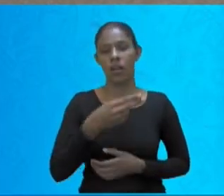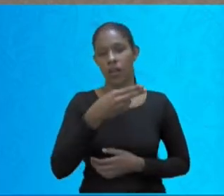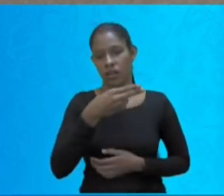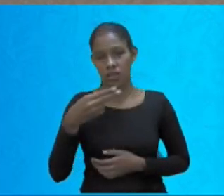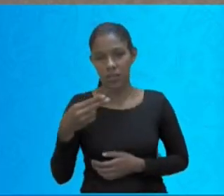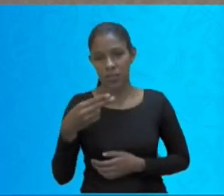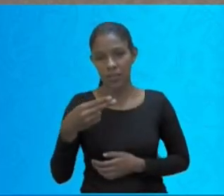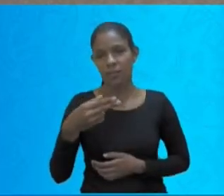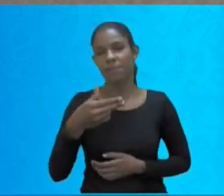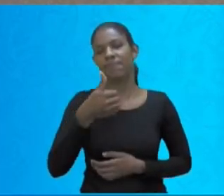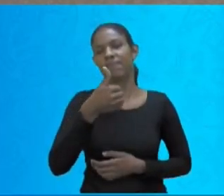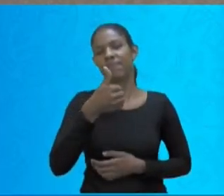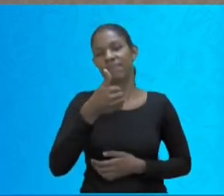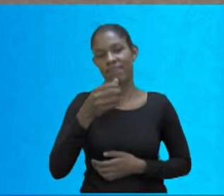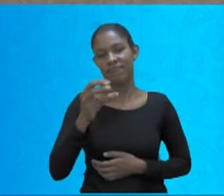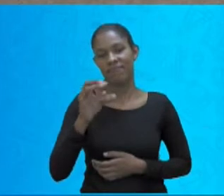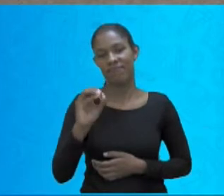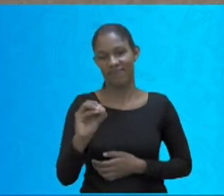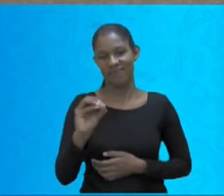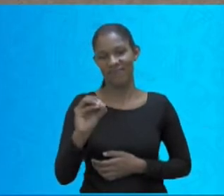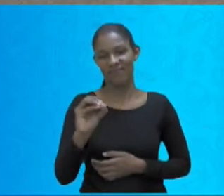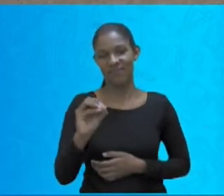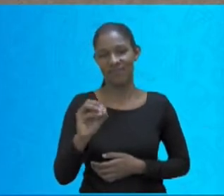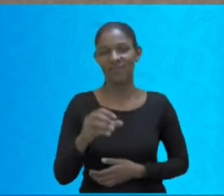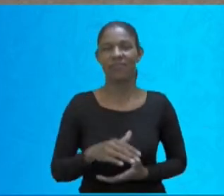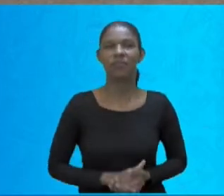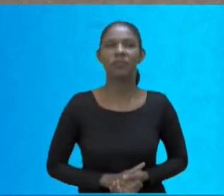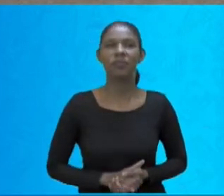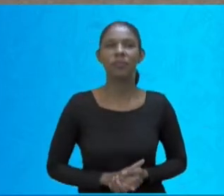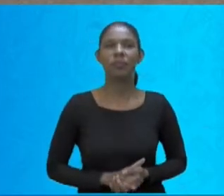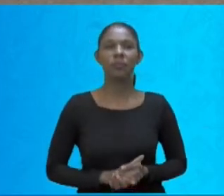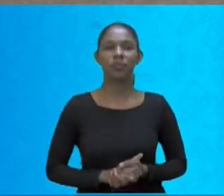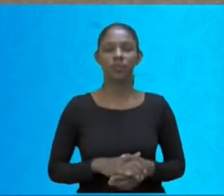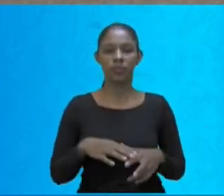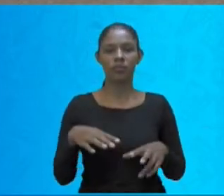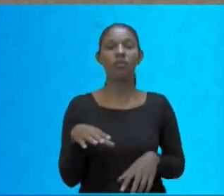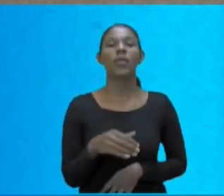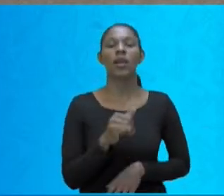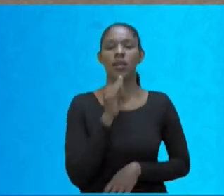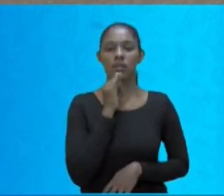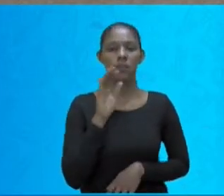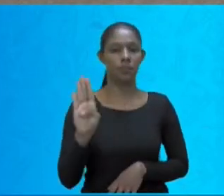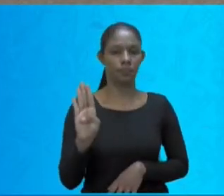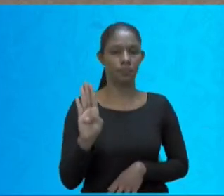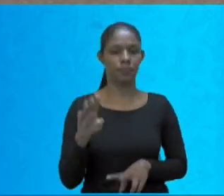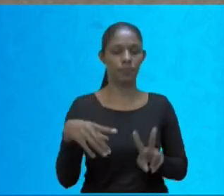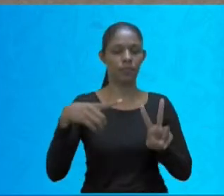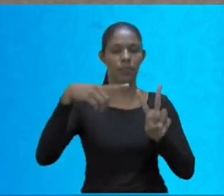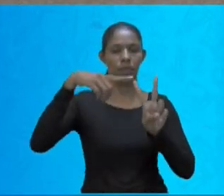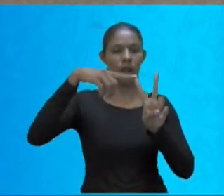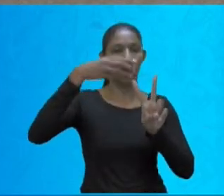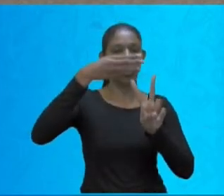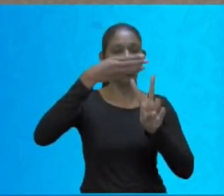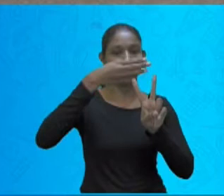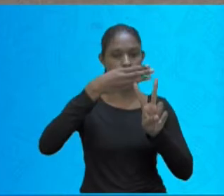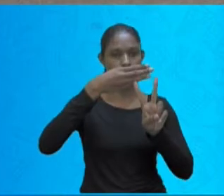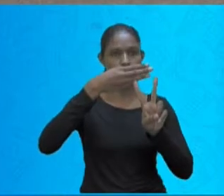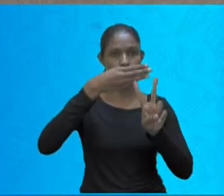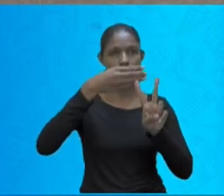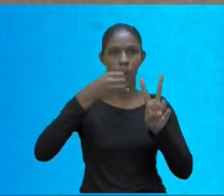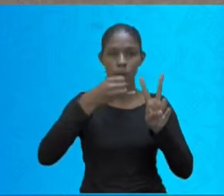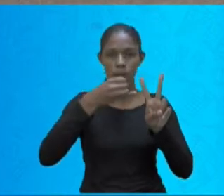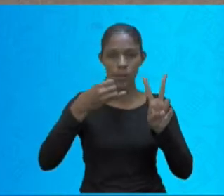Resposta, 10. 2 vezes 5, 10. Exemplo B. Raiz cúbica de